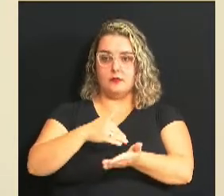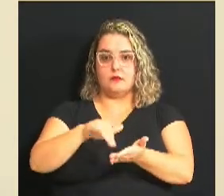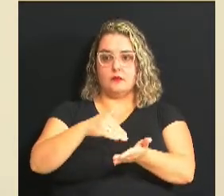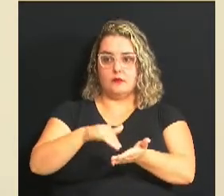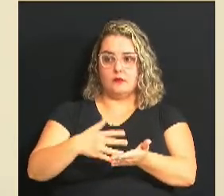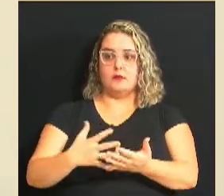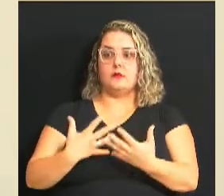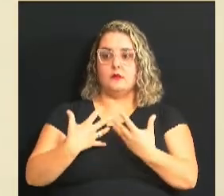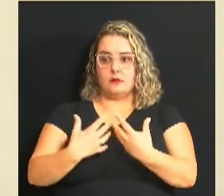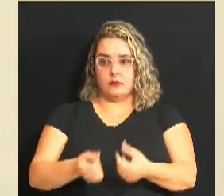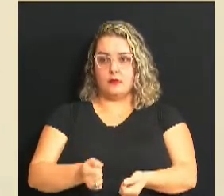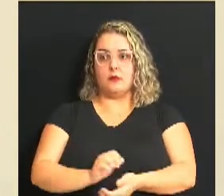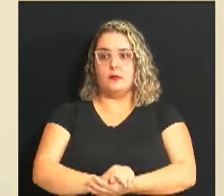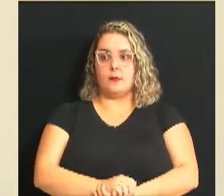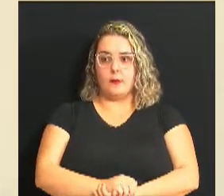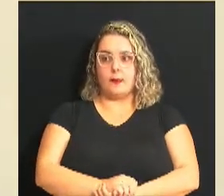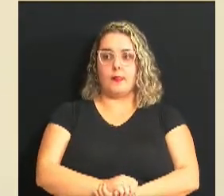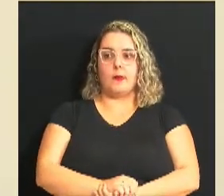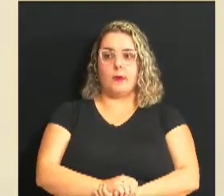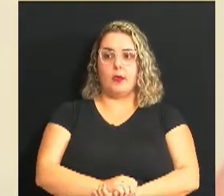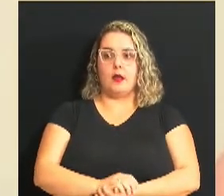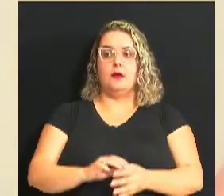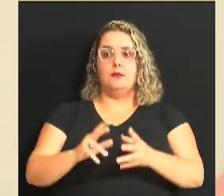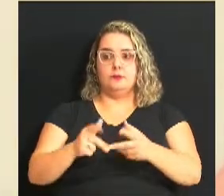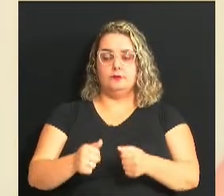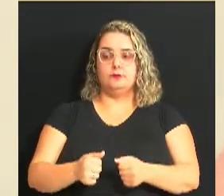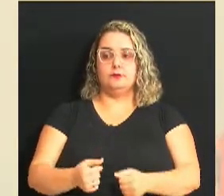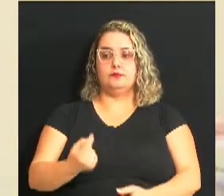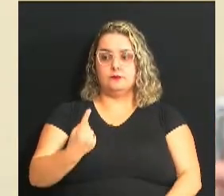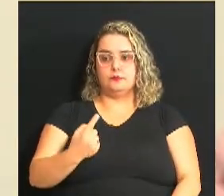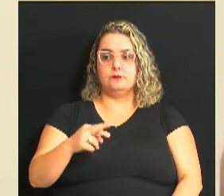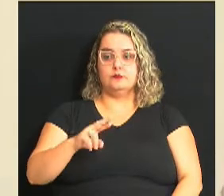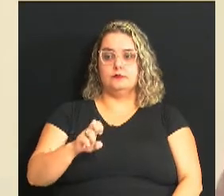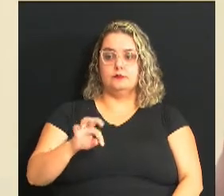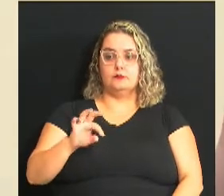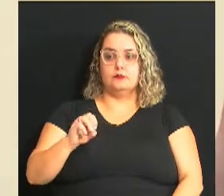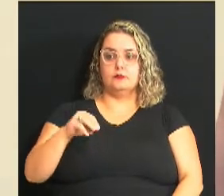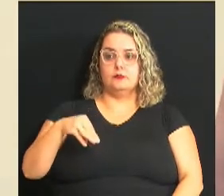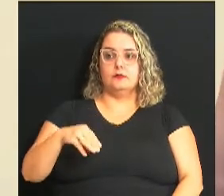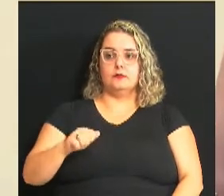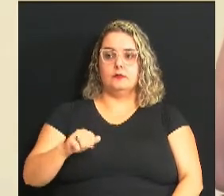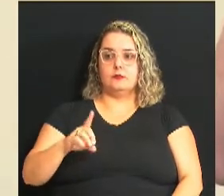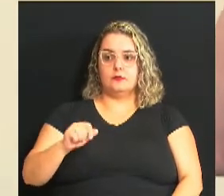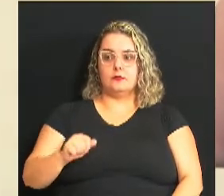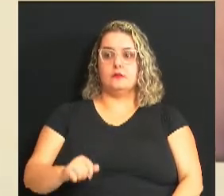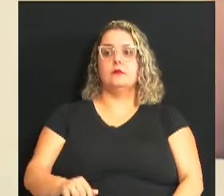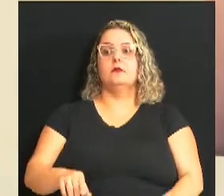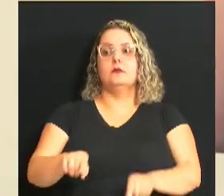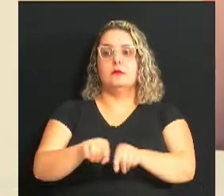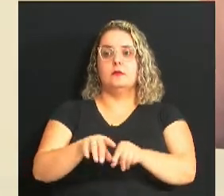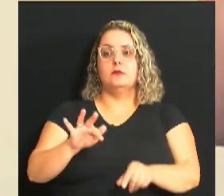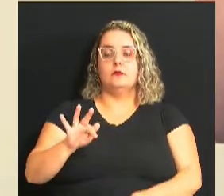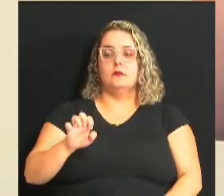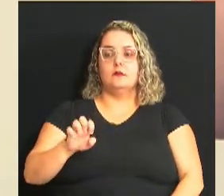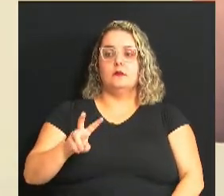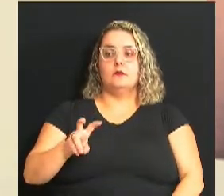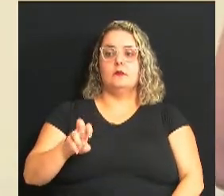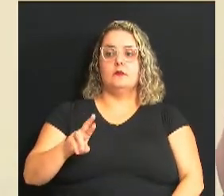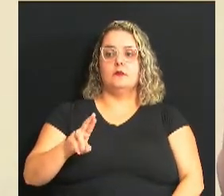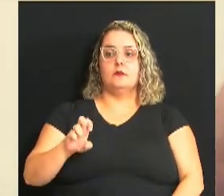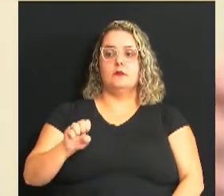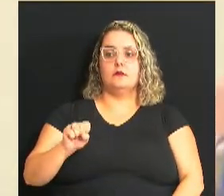contemplados em todos. Um deles foi o Retomada, que o Feverestival foi contemplado. O outro